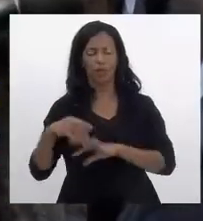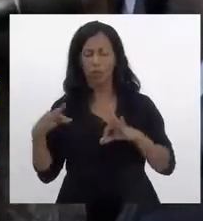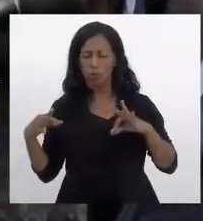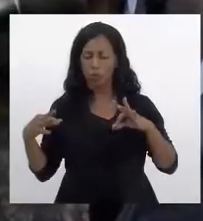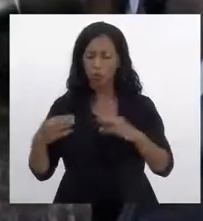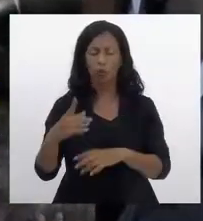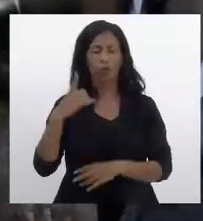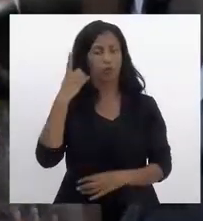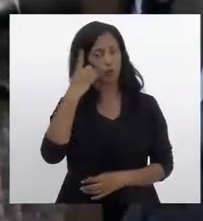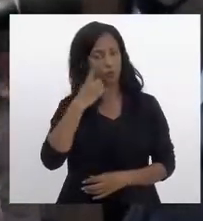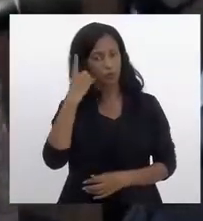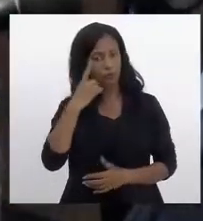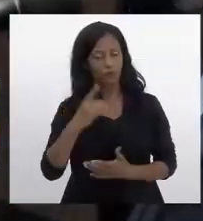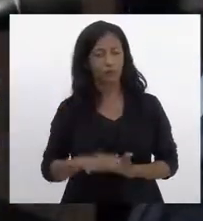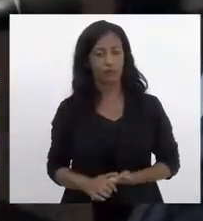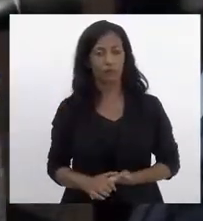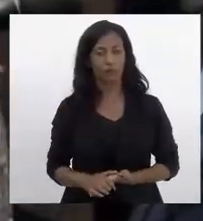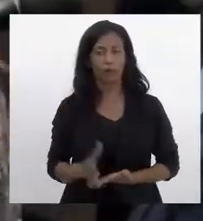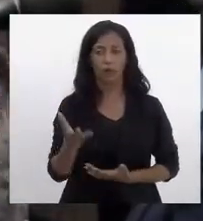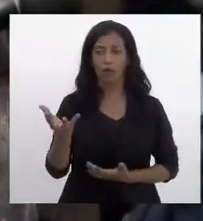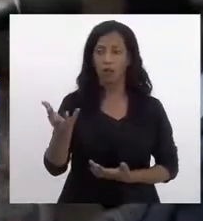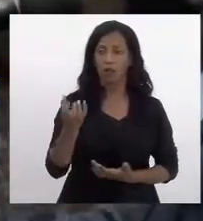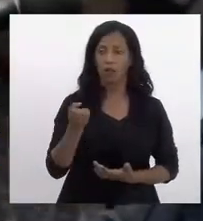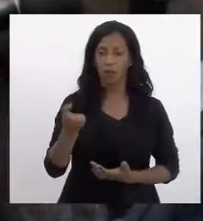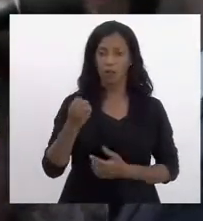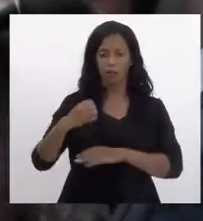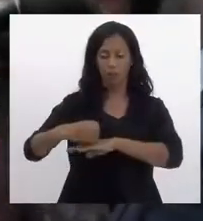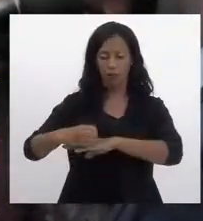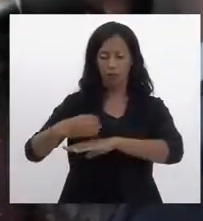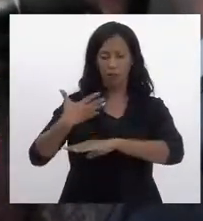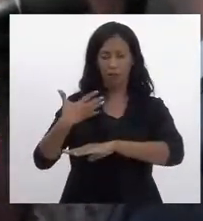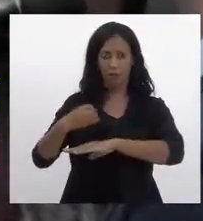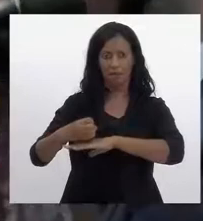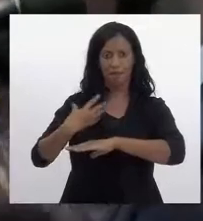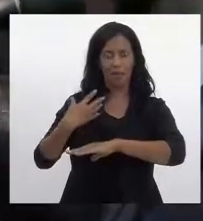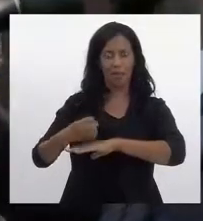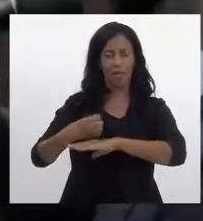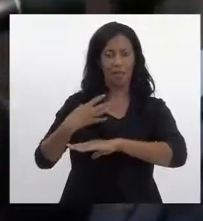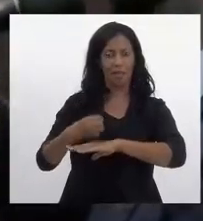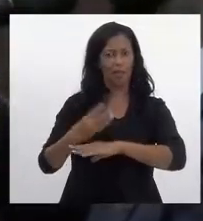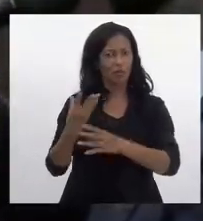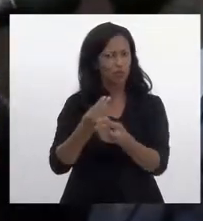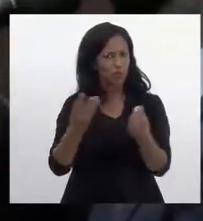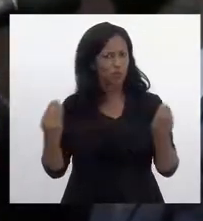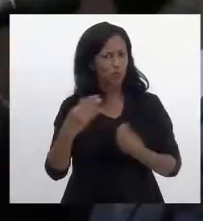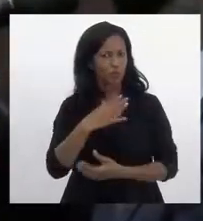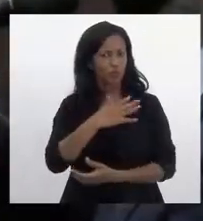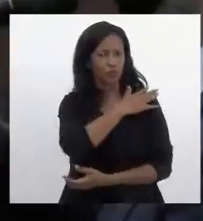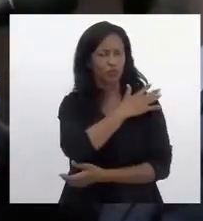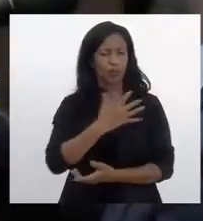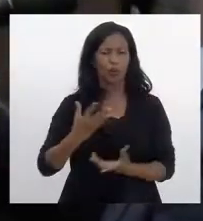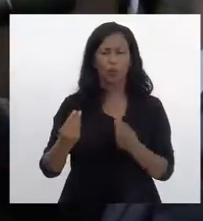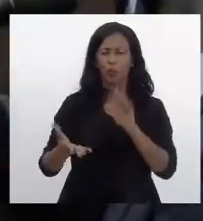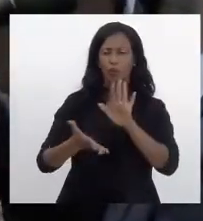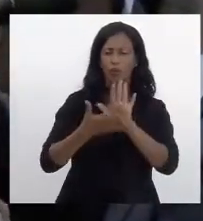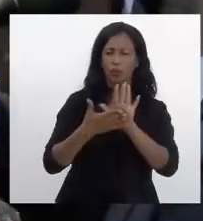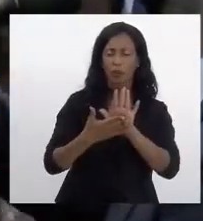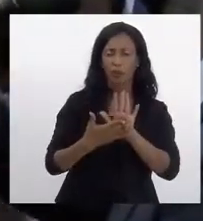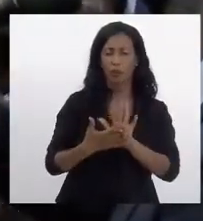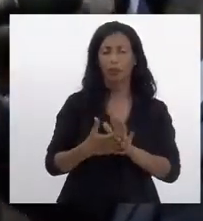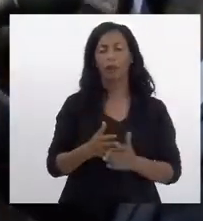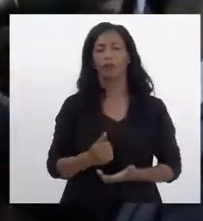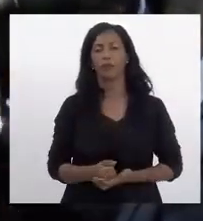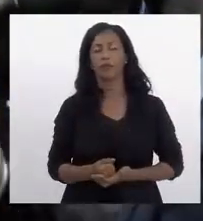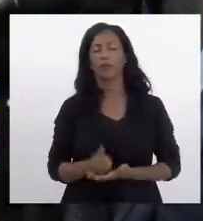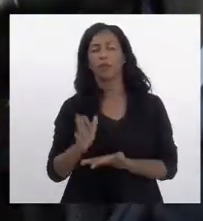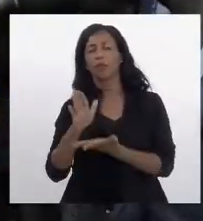os deputados receberam um e-mail de diversos oficiais, com muitas propostas,